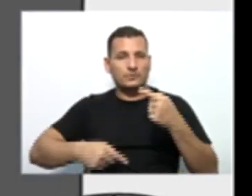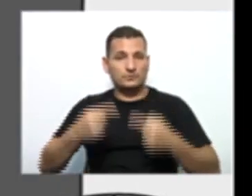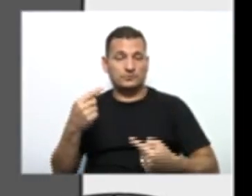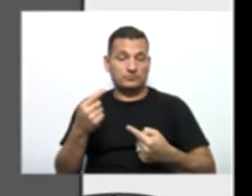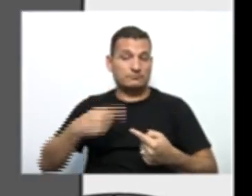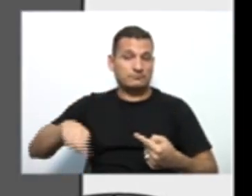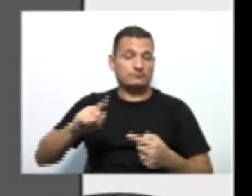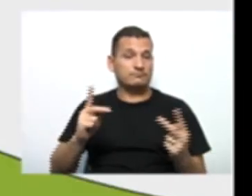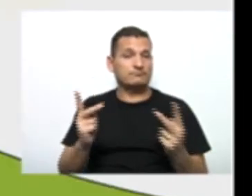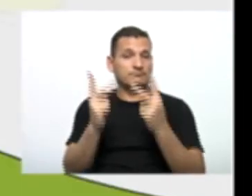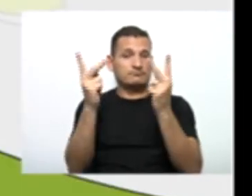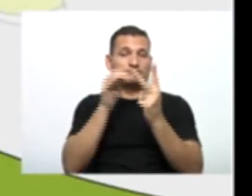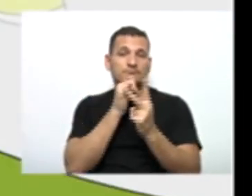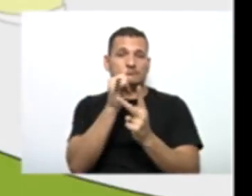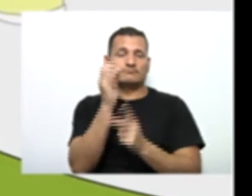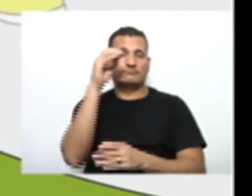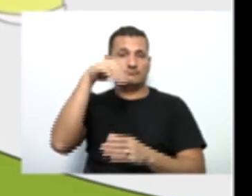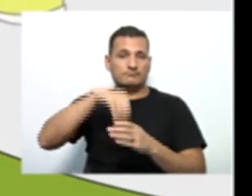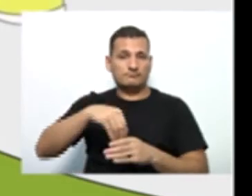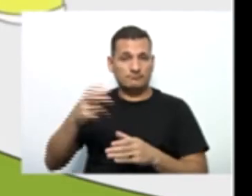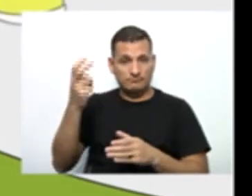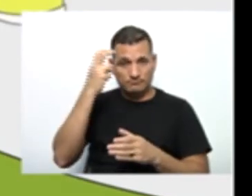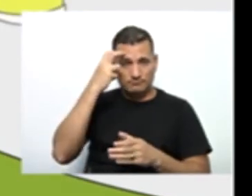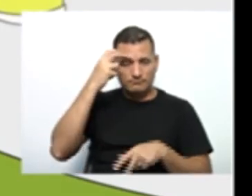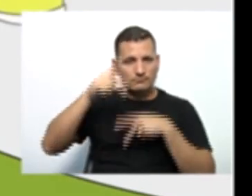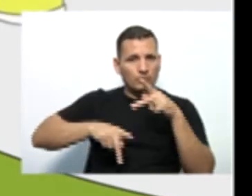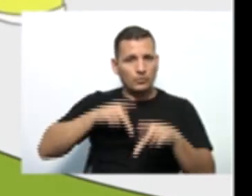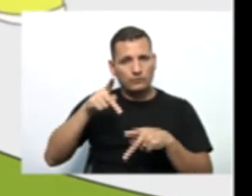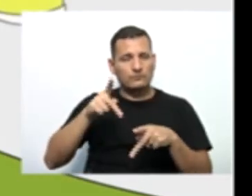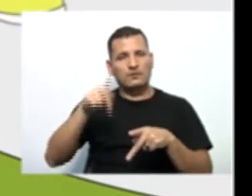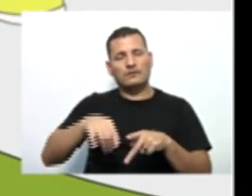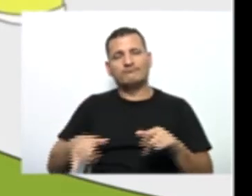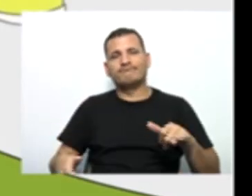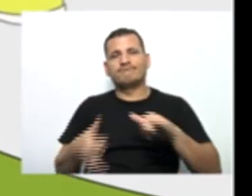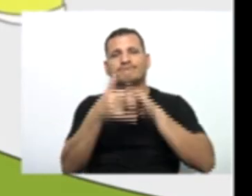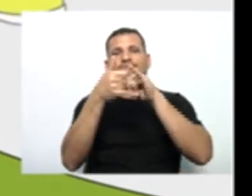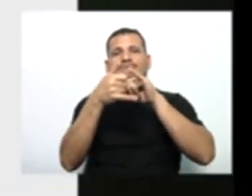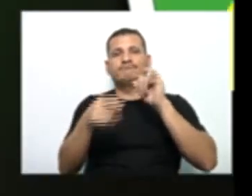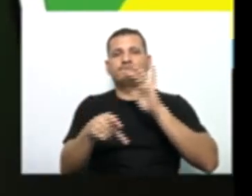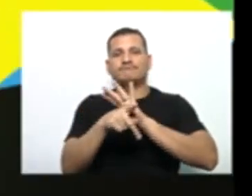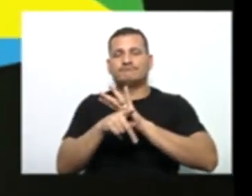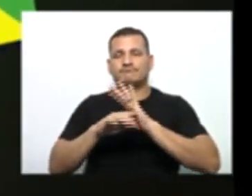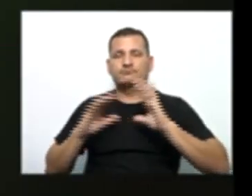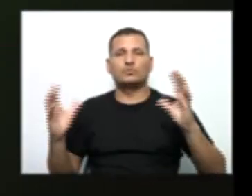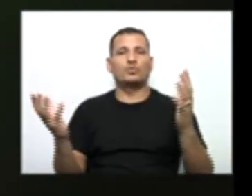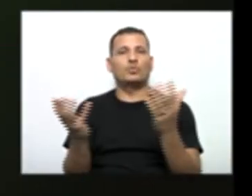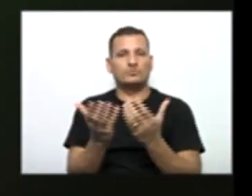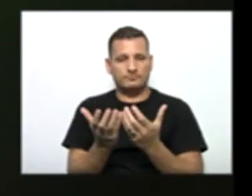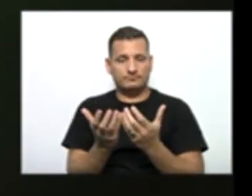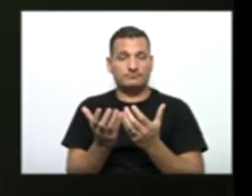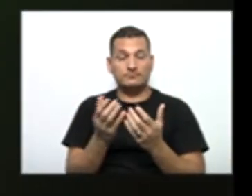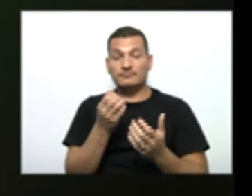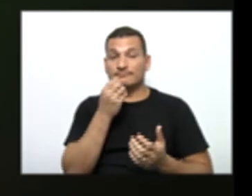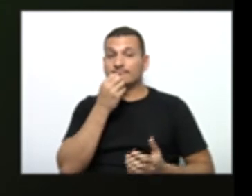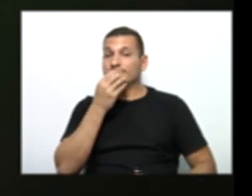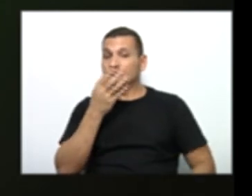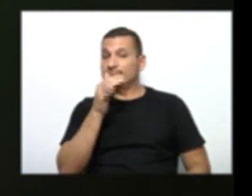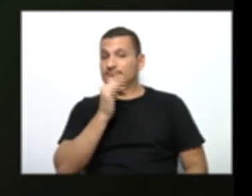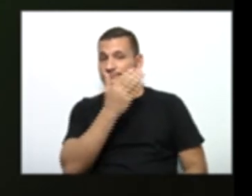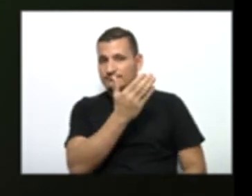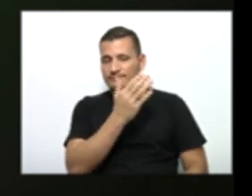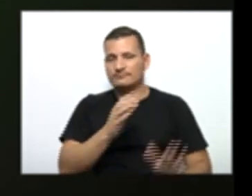é uma construção coletiva, onde cada um deve cumprir seus deveres perante a comunidade e o Estado, além de contribuir para